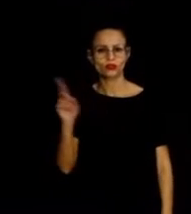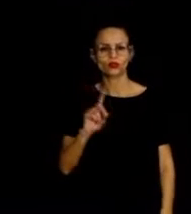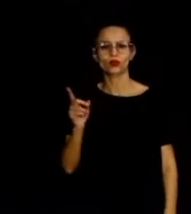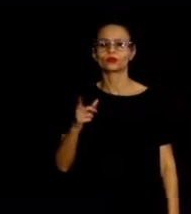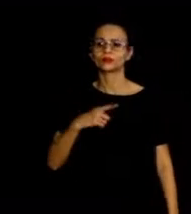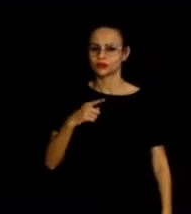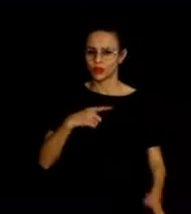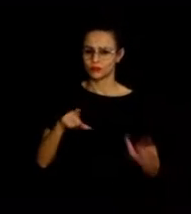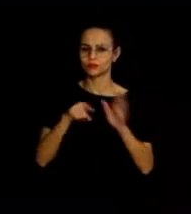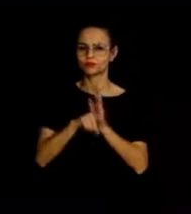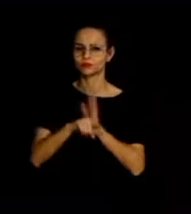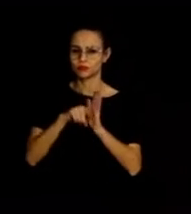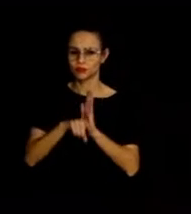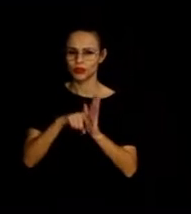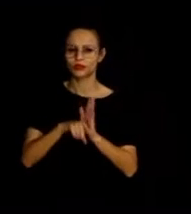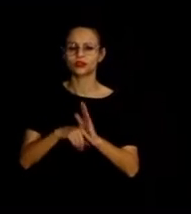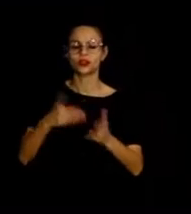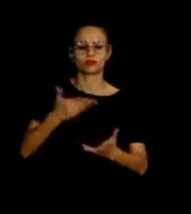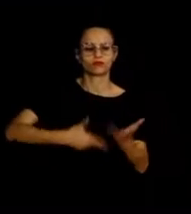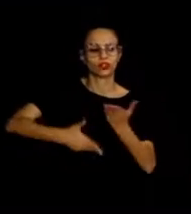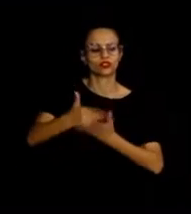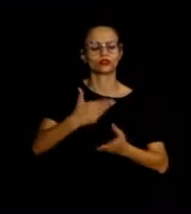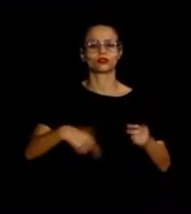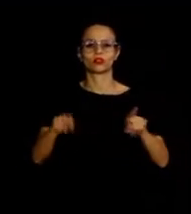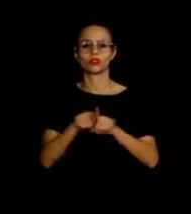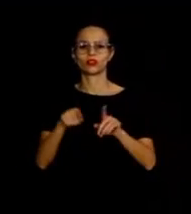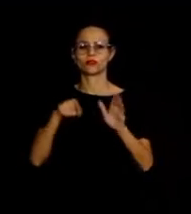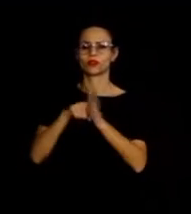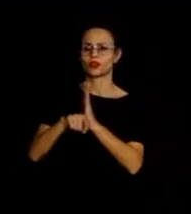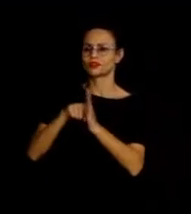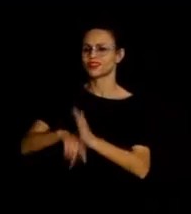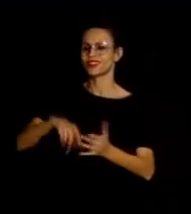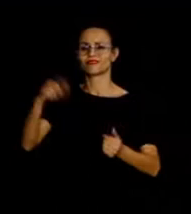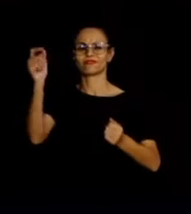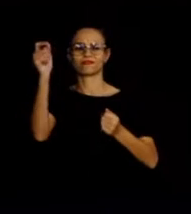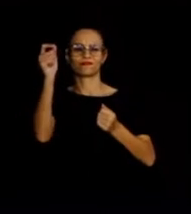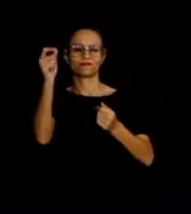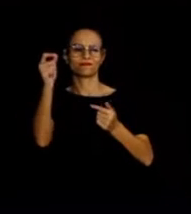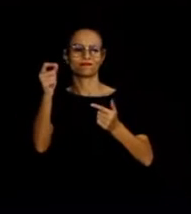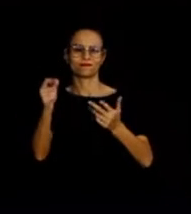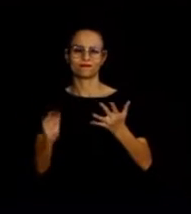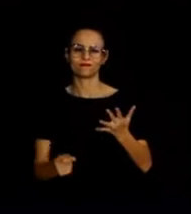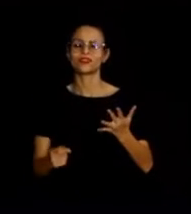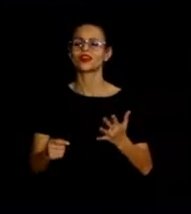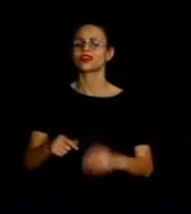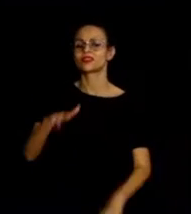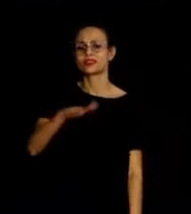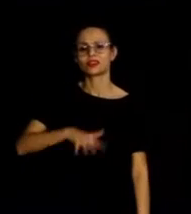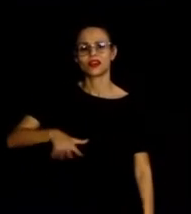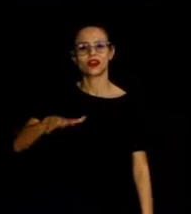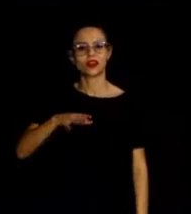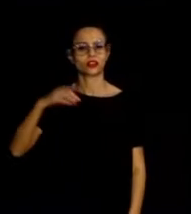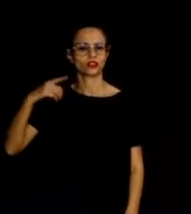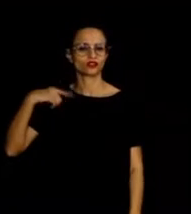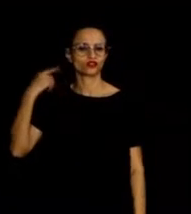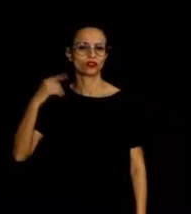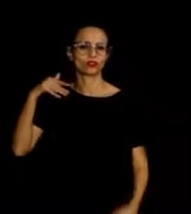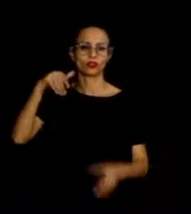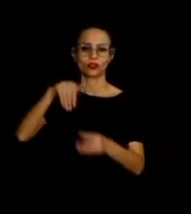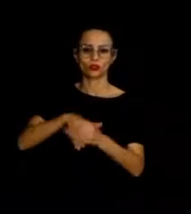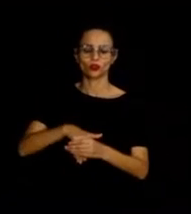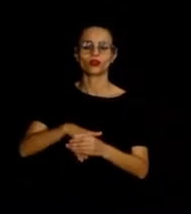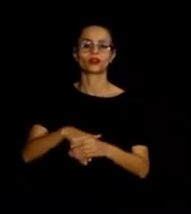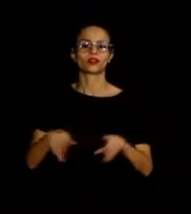tem pesquisa na mediação tem pesquisa na Arbitragem tem pesquisa na parte de Direito Eleitoral